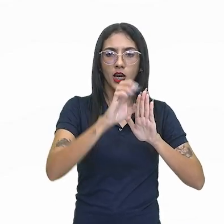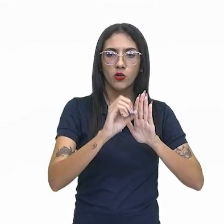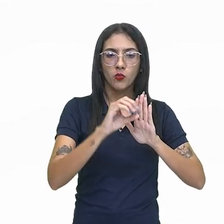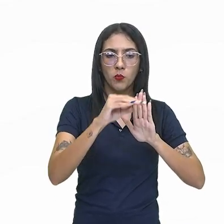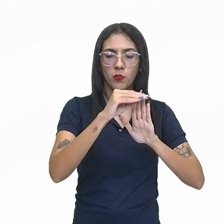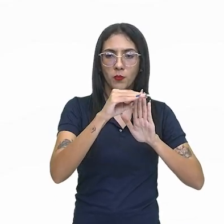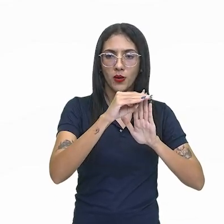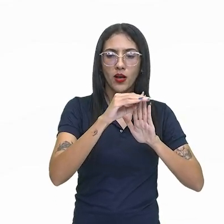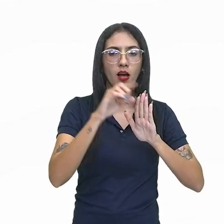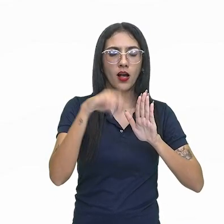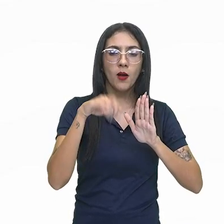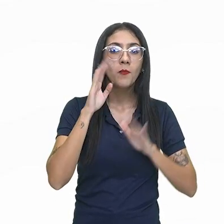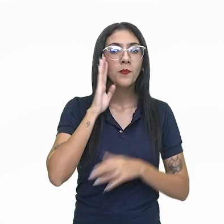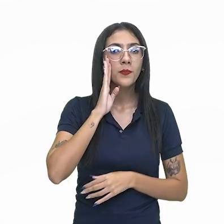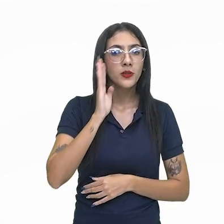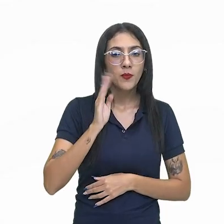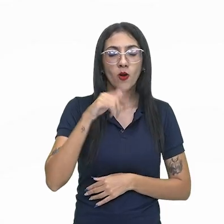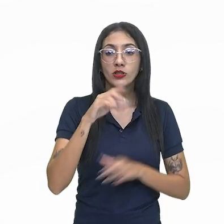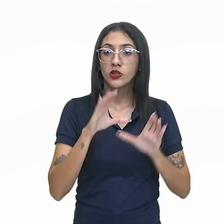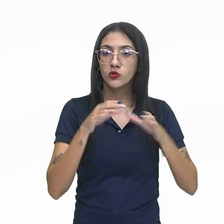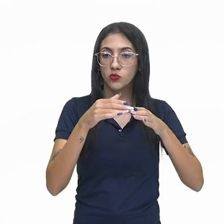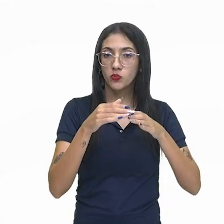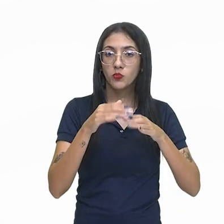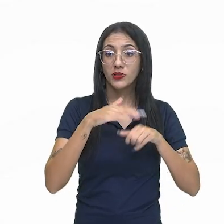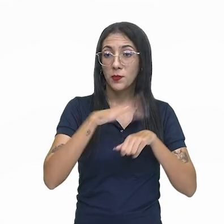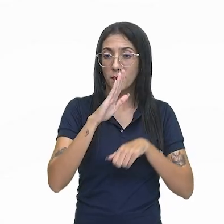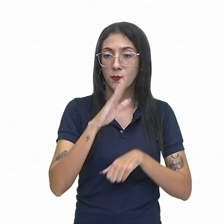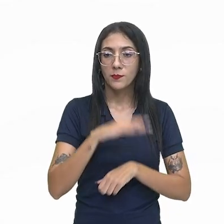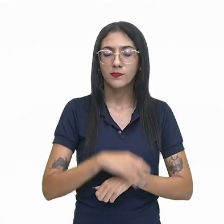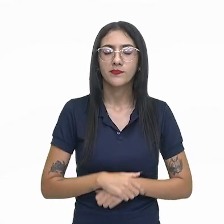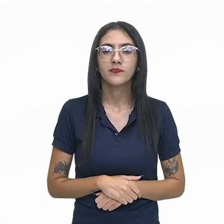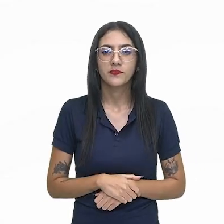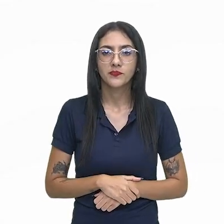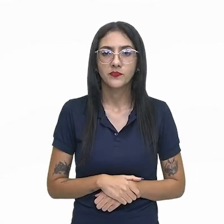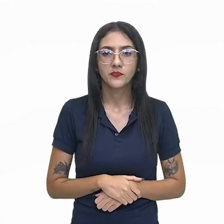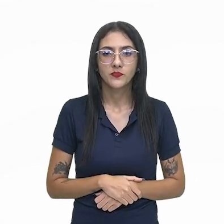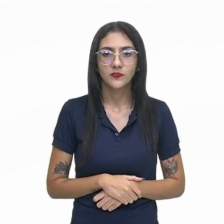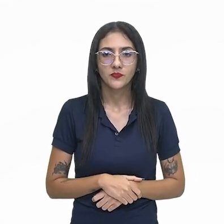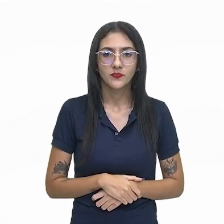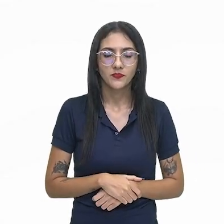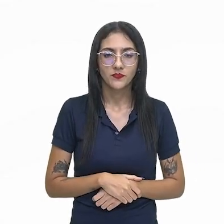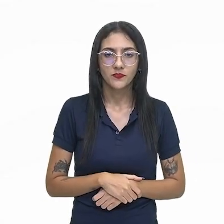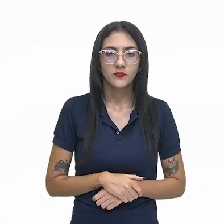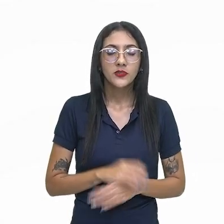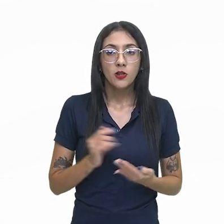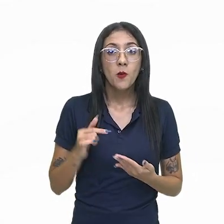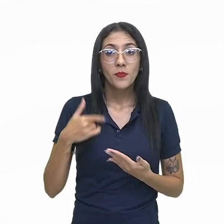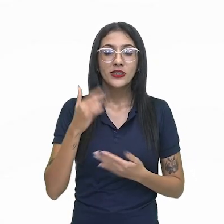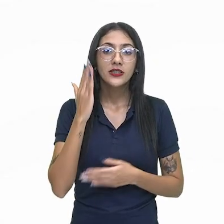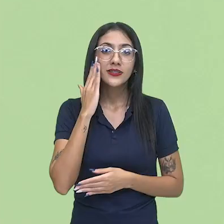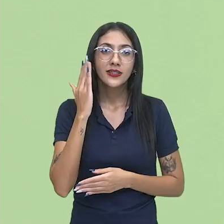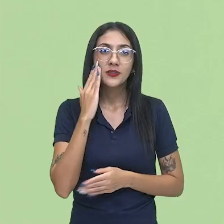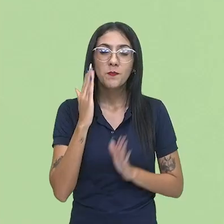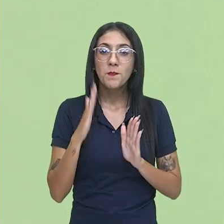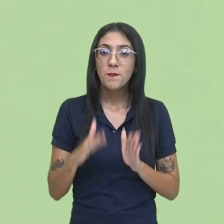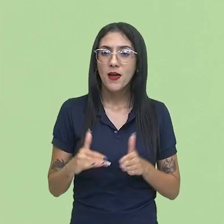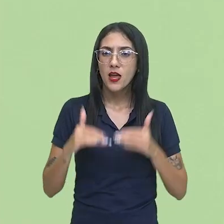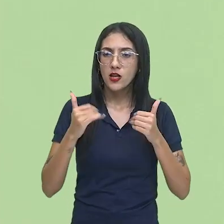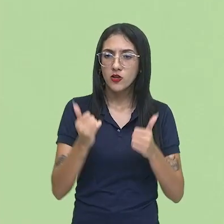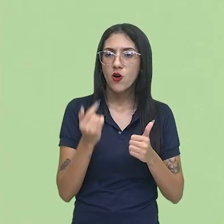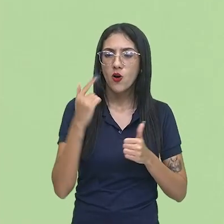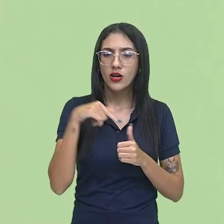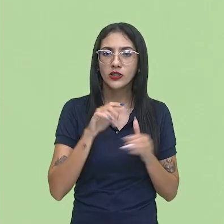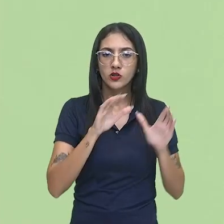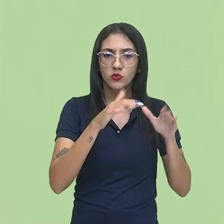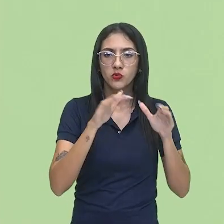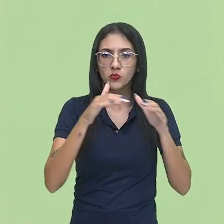classificação desses grupos maiores. Então, para a gente entender um pouquinho sobre as